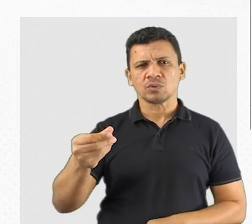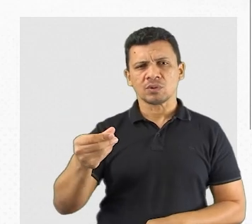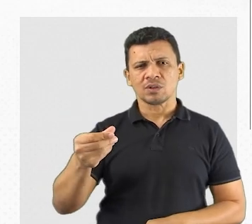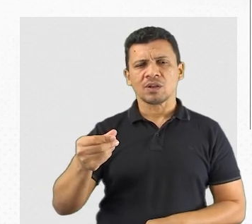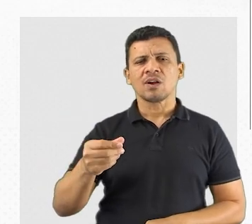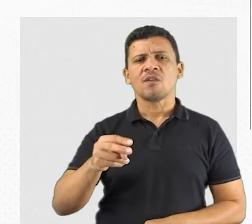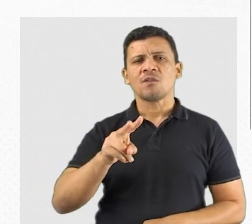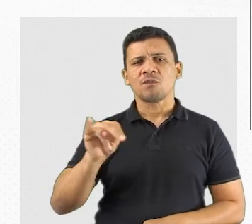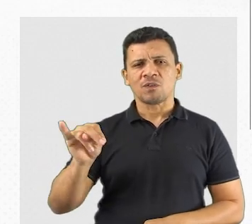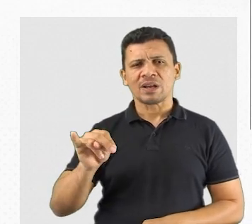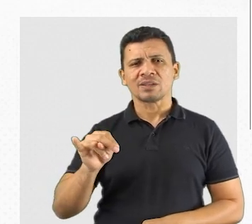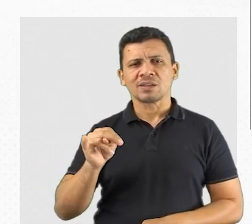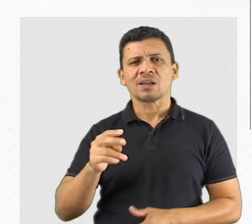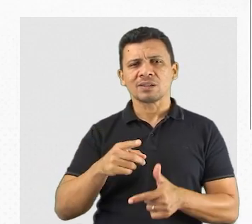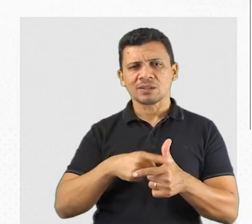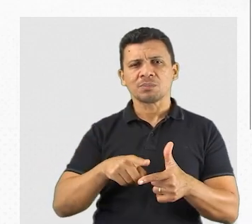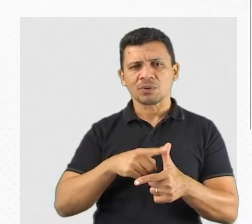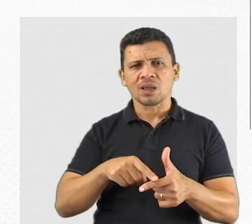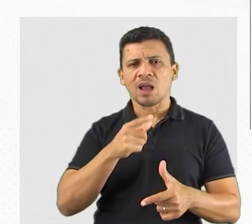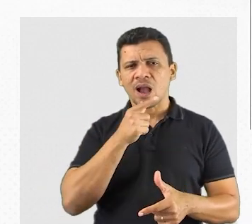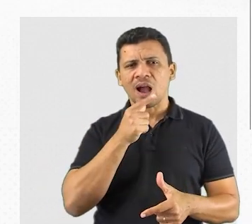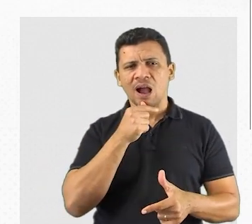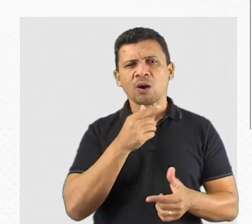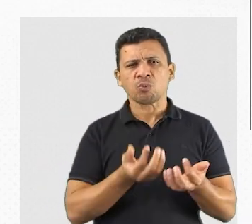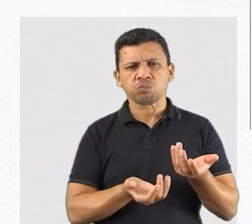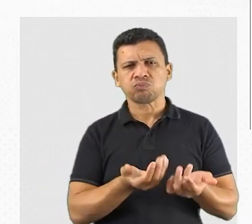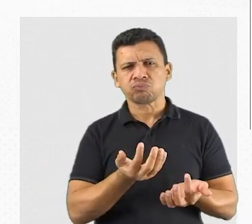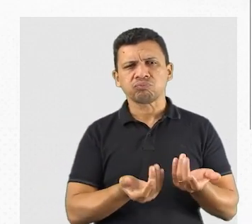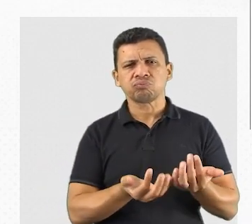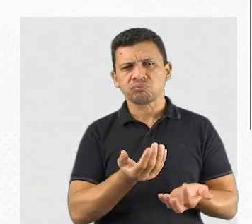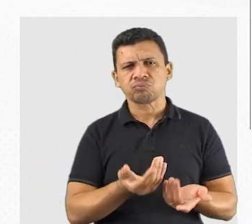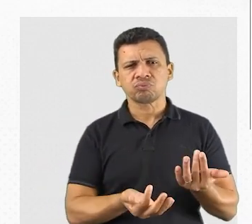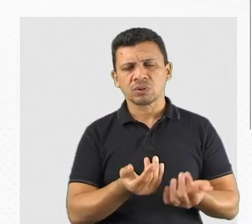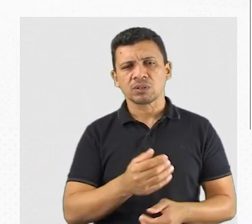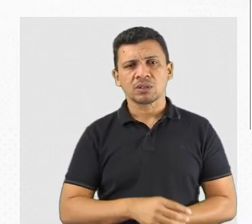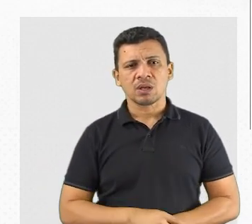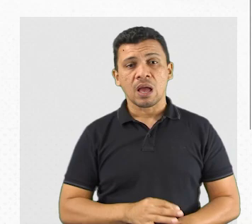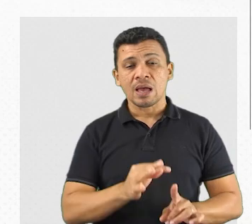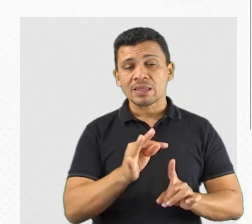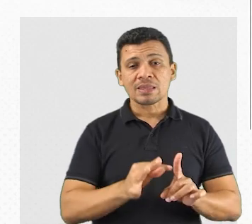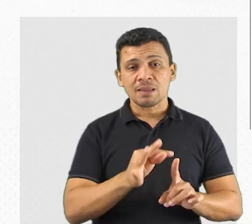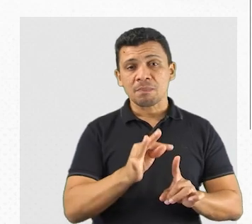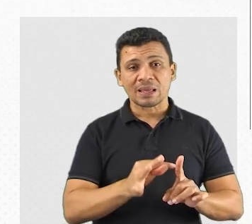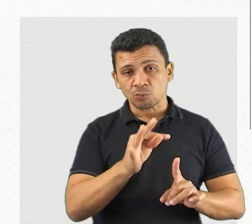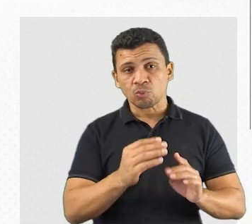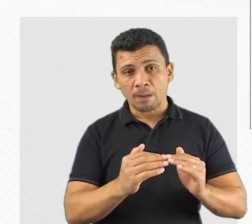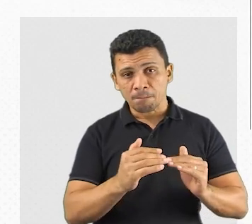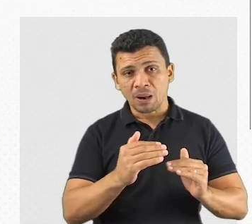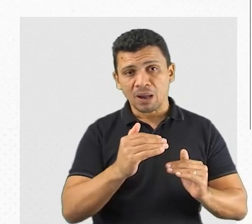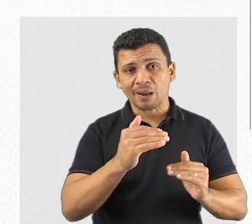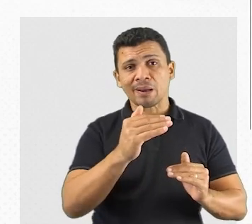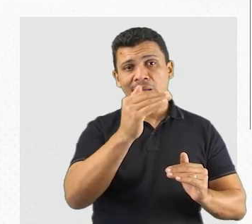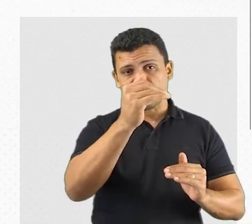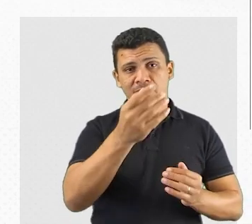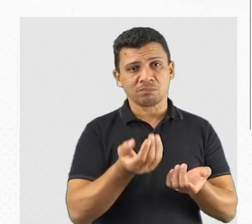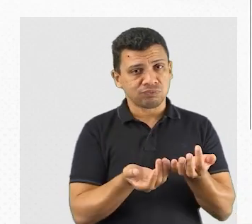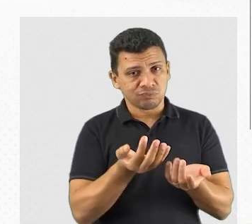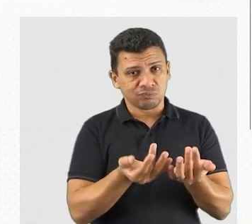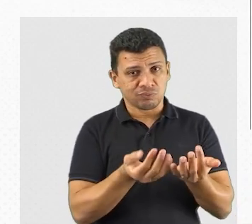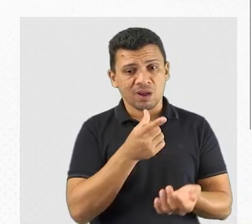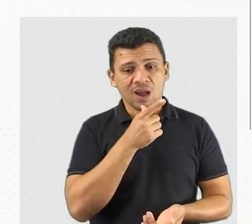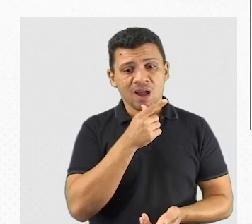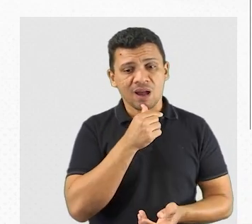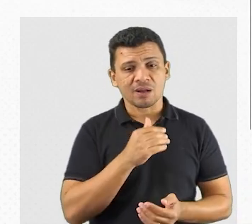água entre em ebulição? Não vai ser uma dificuldade? A água vai entrar em ebulição numa temperatura agora maior. A temperatura de ebulição da água